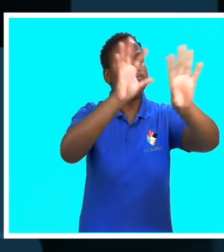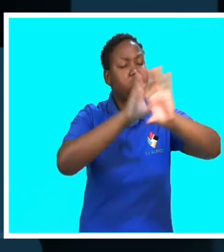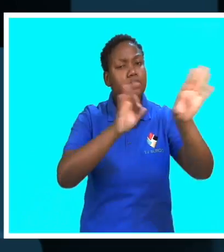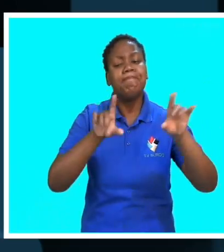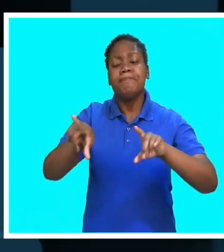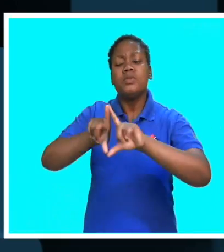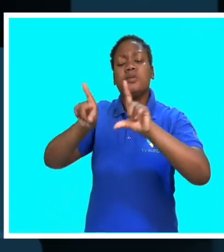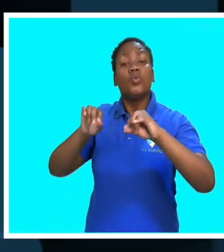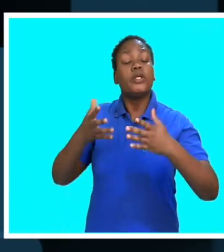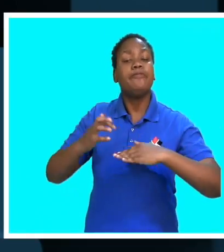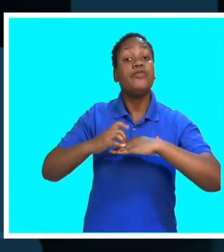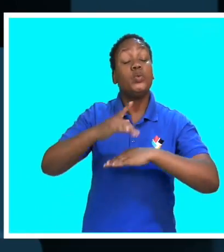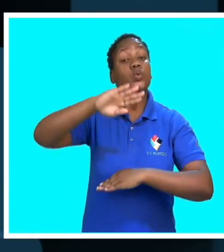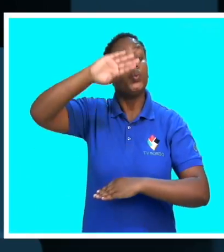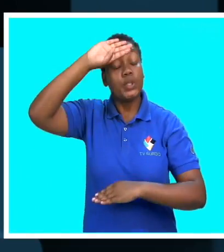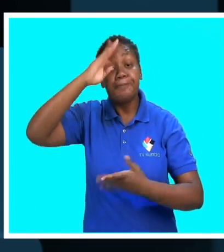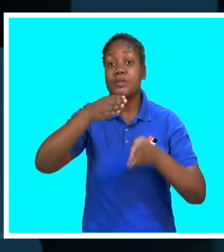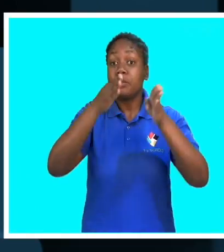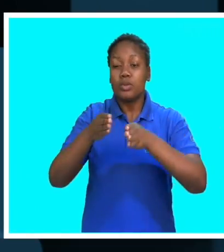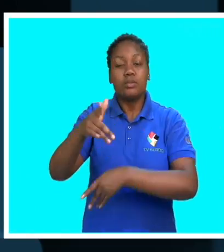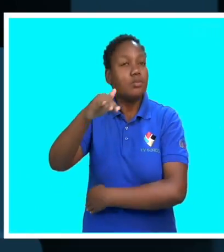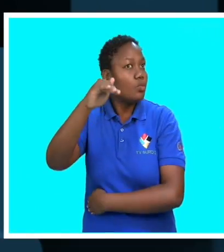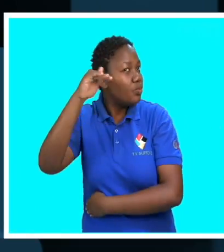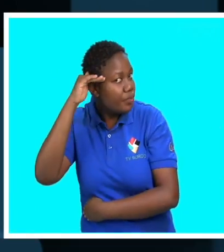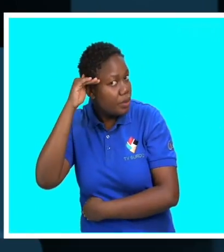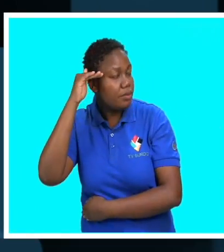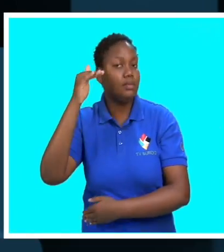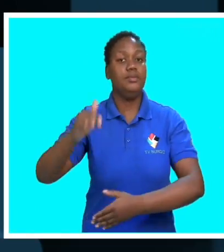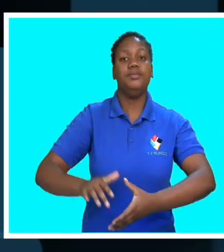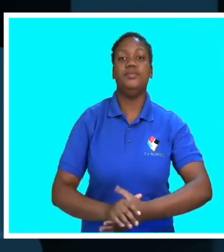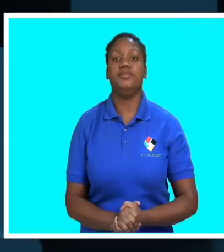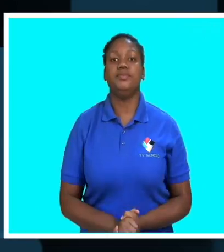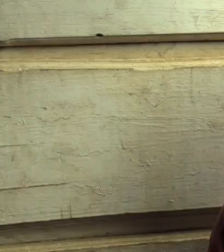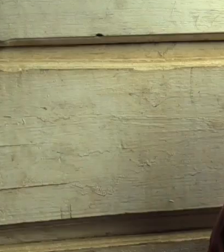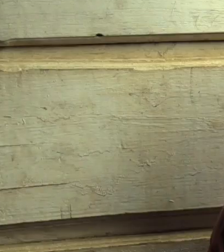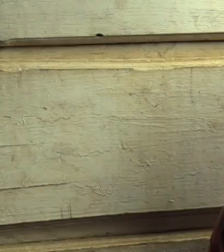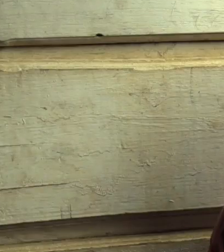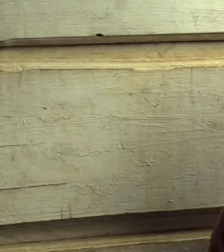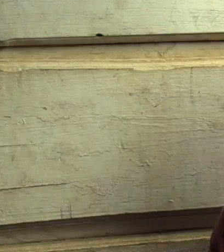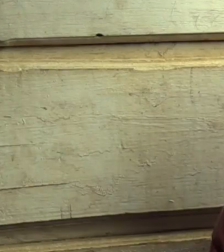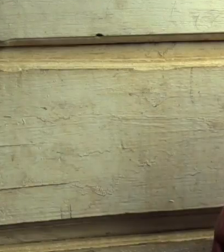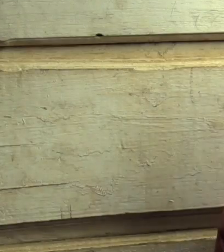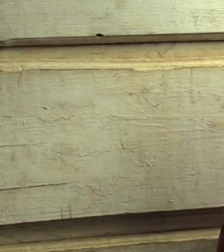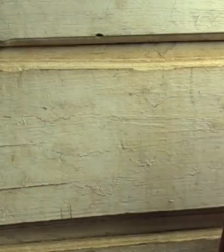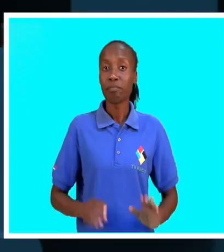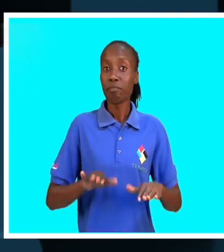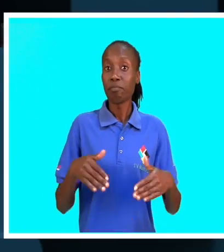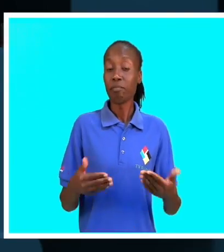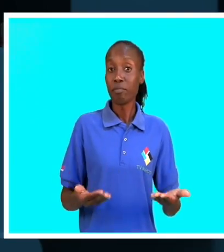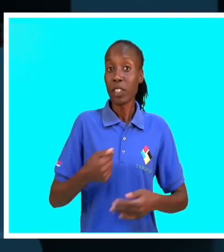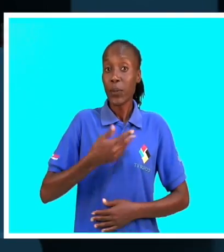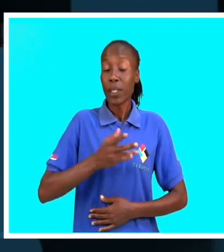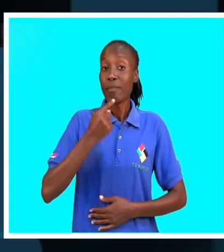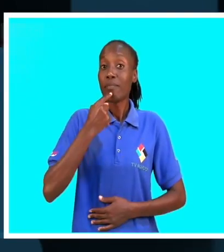chegado atempadamente, estaria hoje em situação diferente. Por isso, solicita maior divulgação da doença.